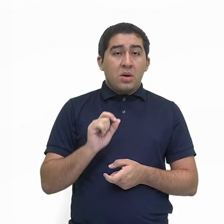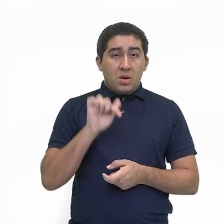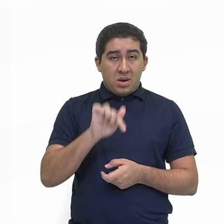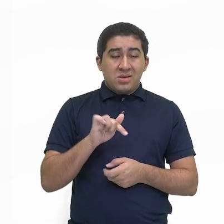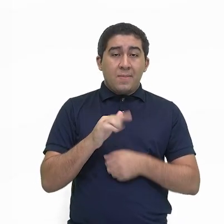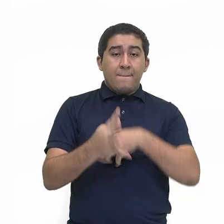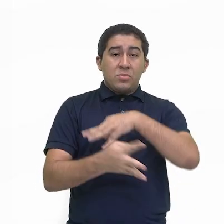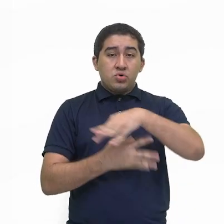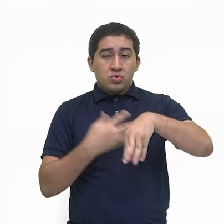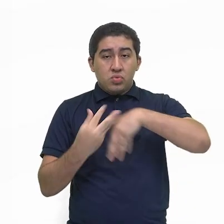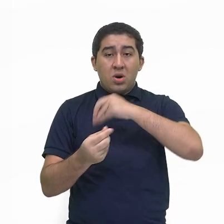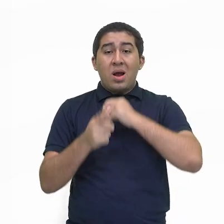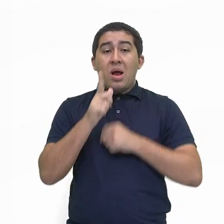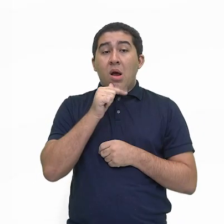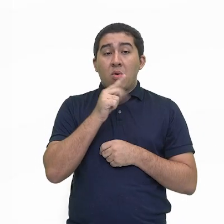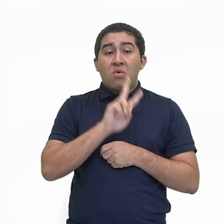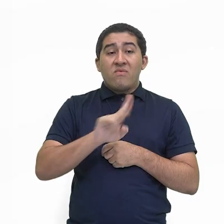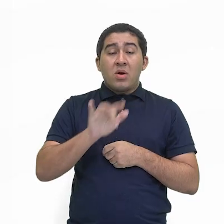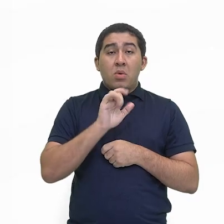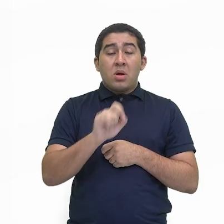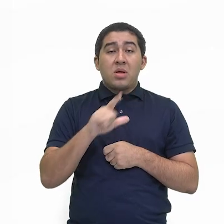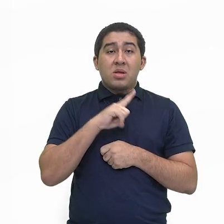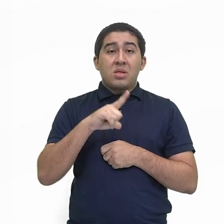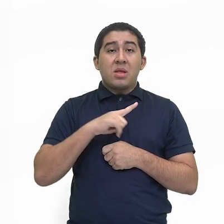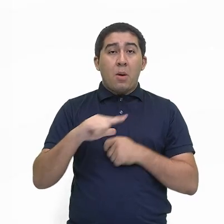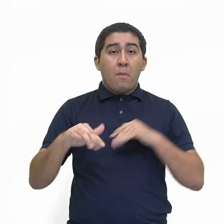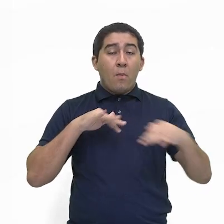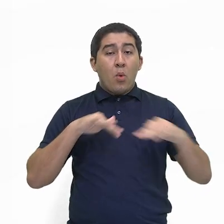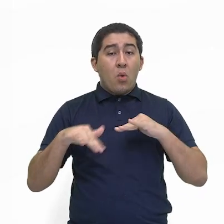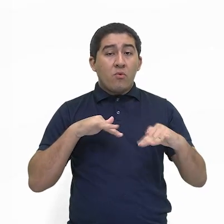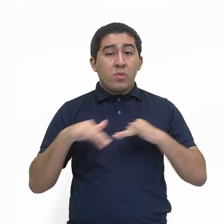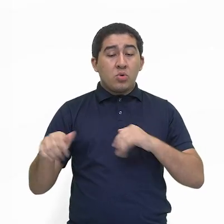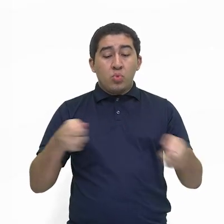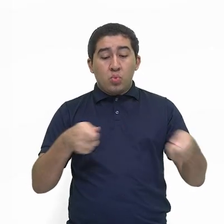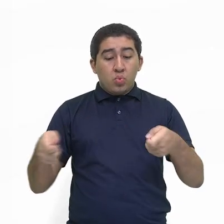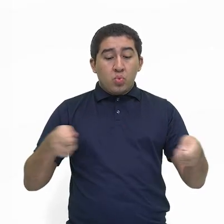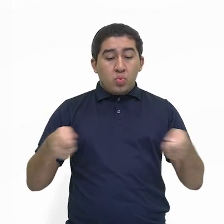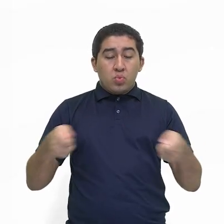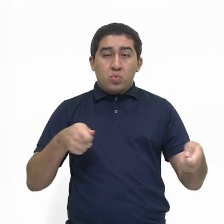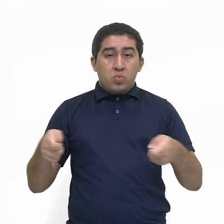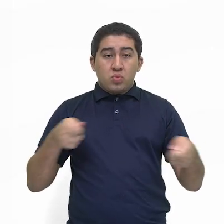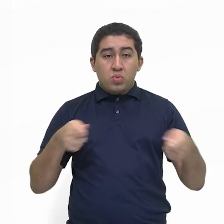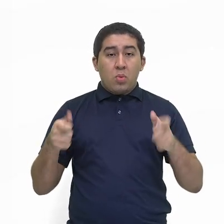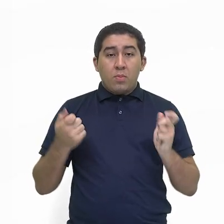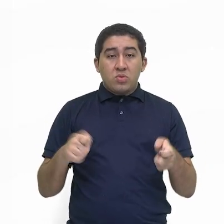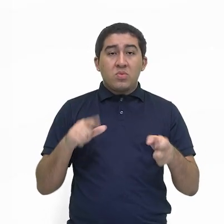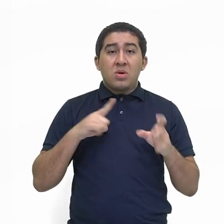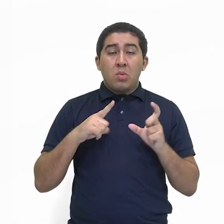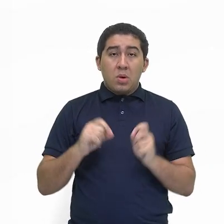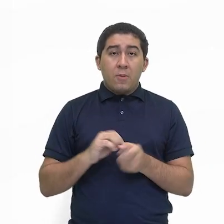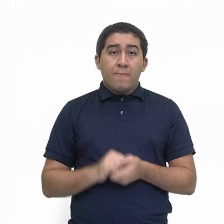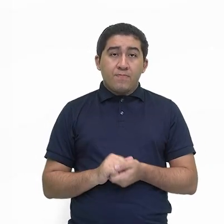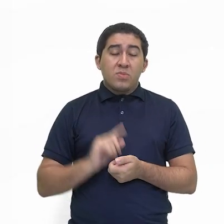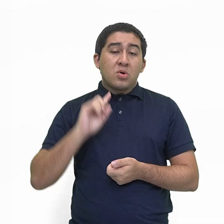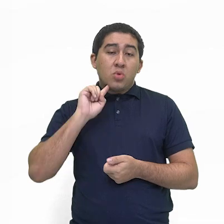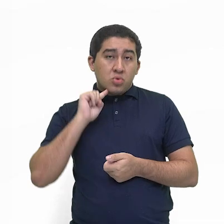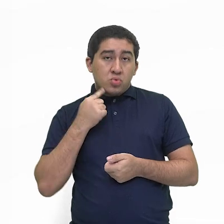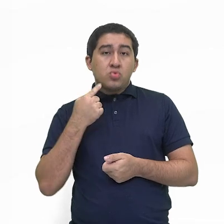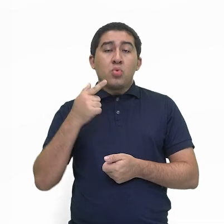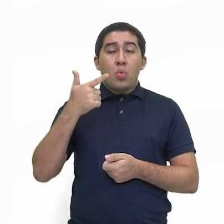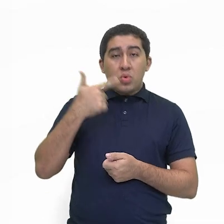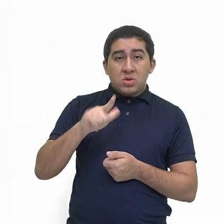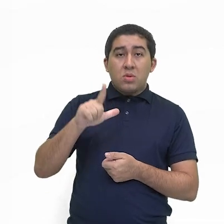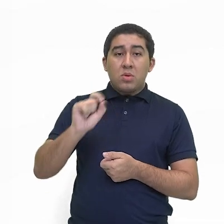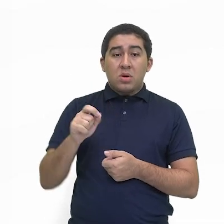a água é submetida à agitação mecânica para que as impurezas formem flocos maiores e